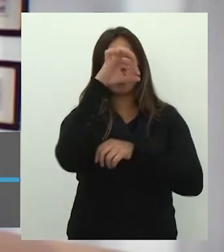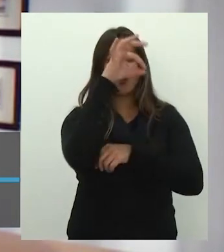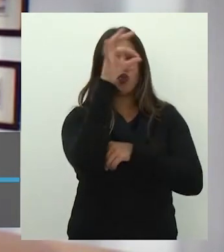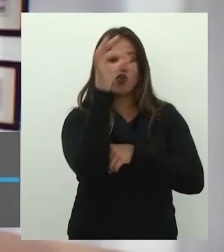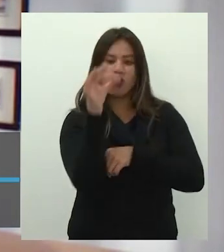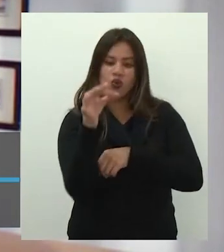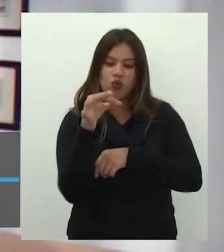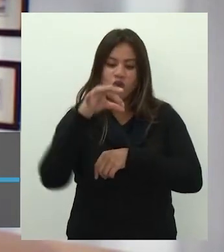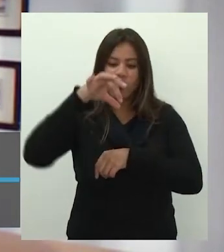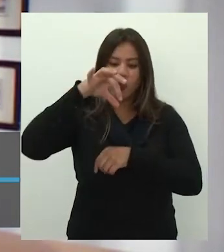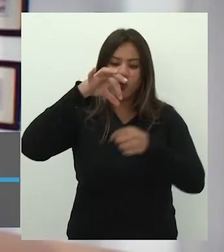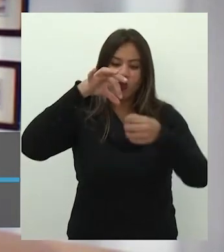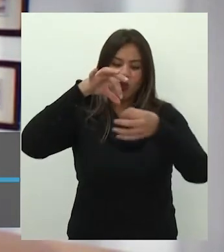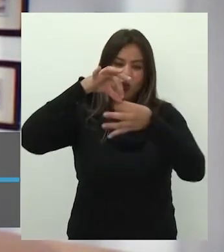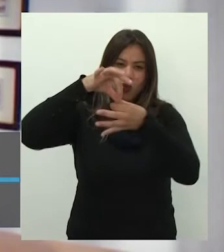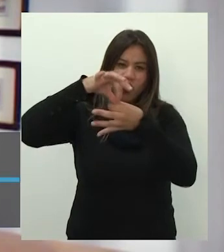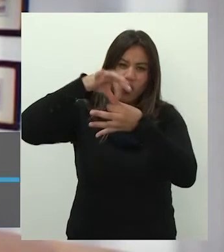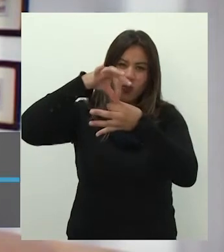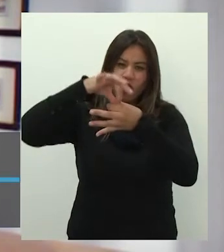anel disco, né,